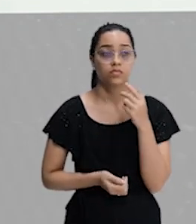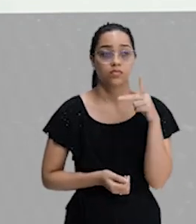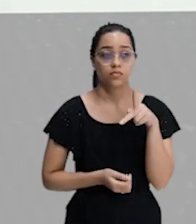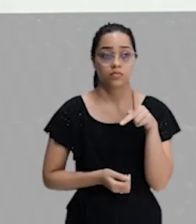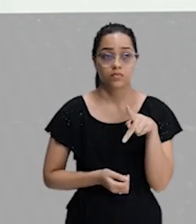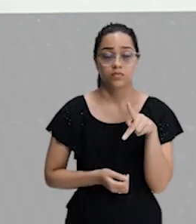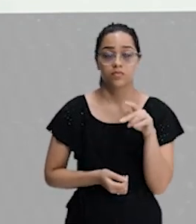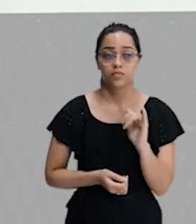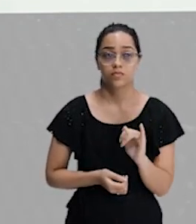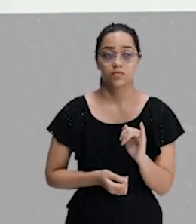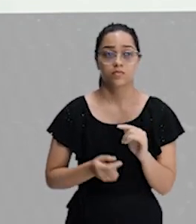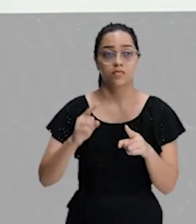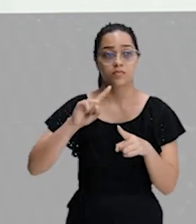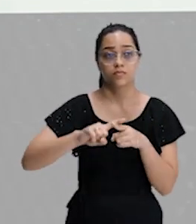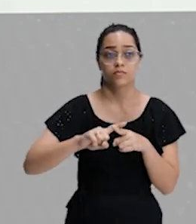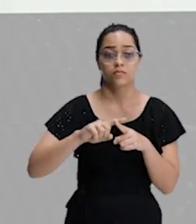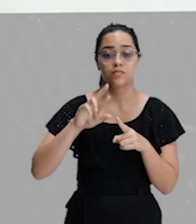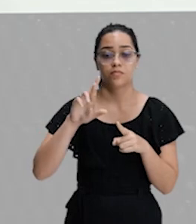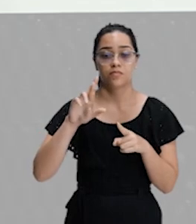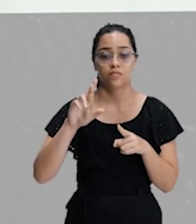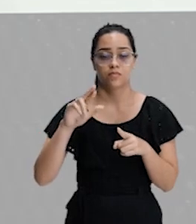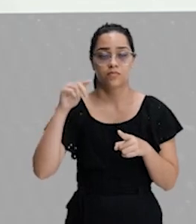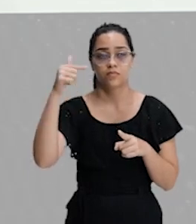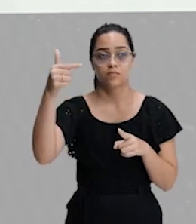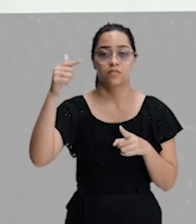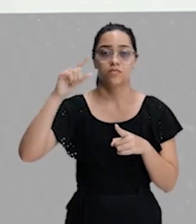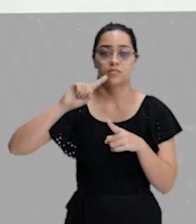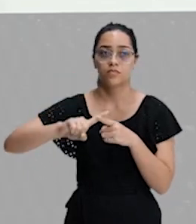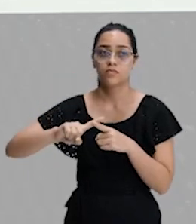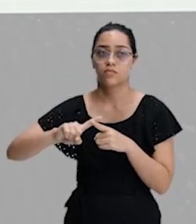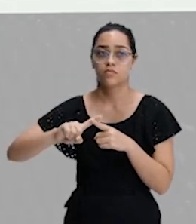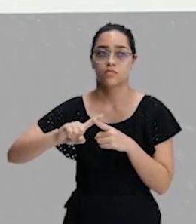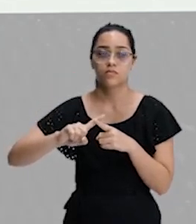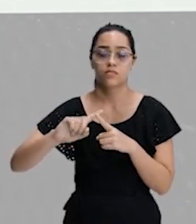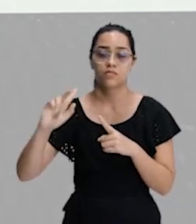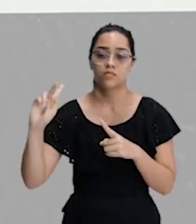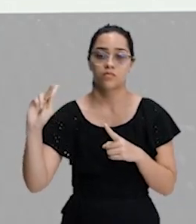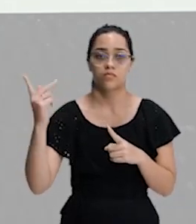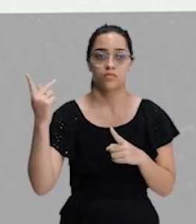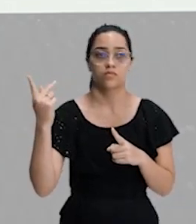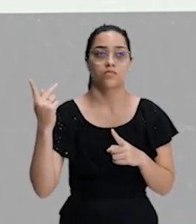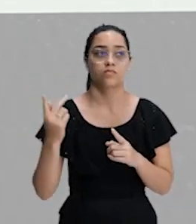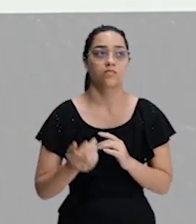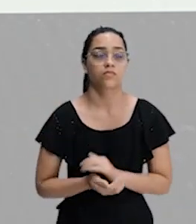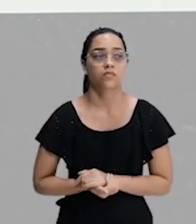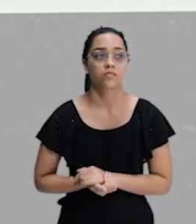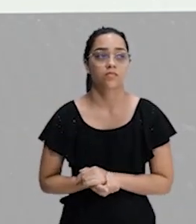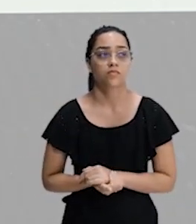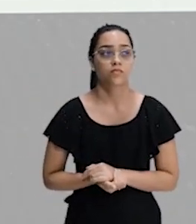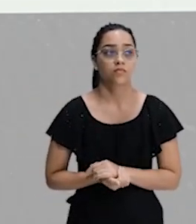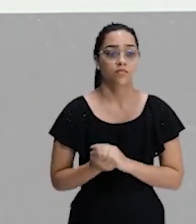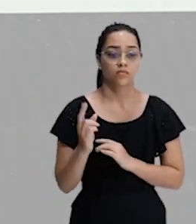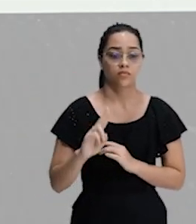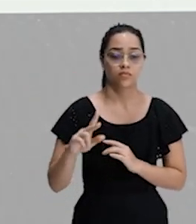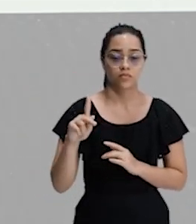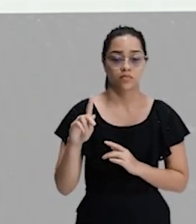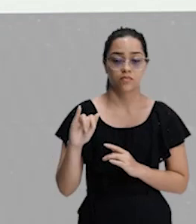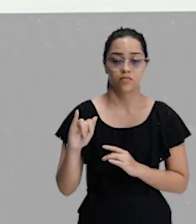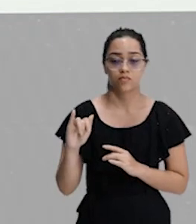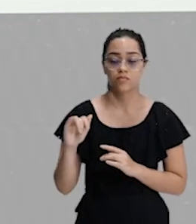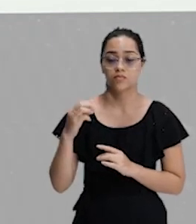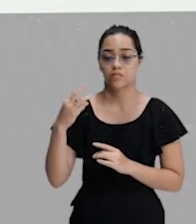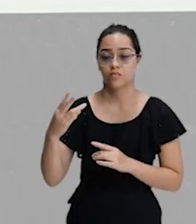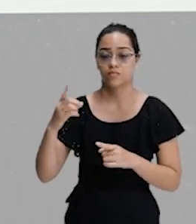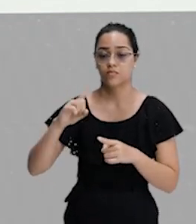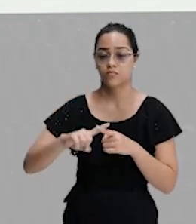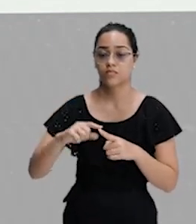π vezes o raio ao quadrado multiplicado pela altura, tá? Vamos nessa, vamos usar o π